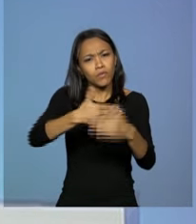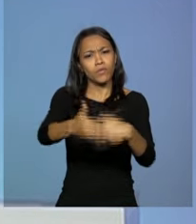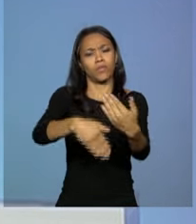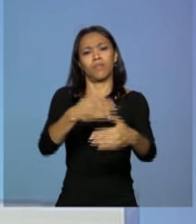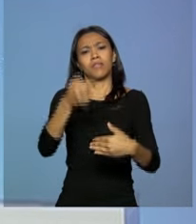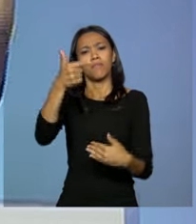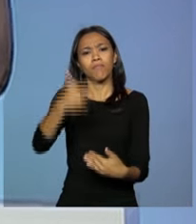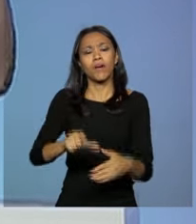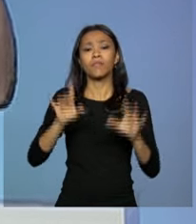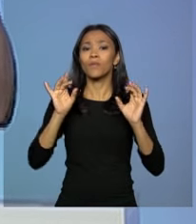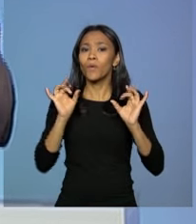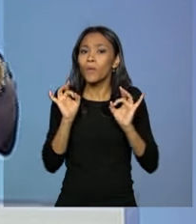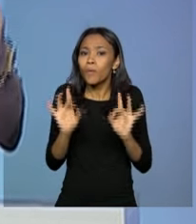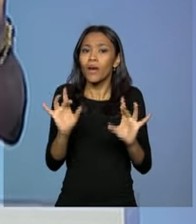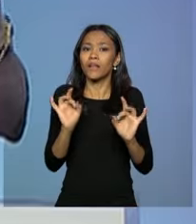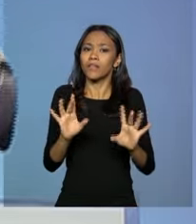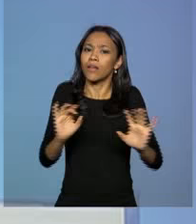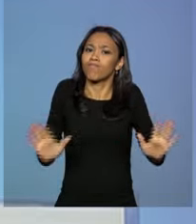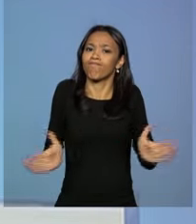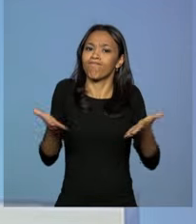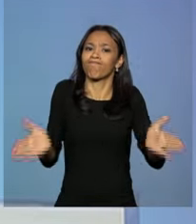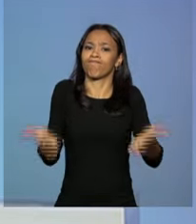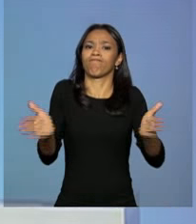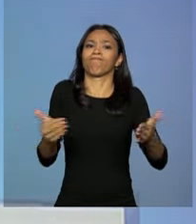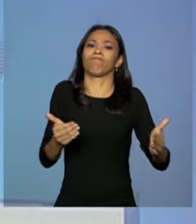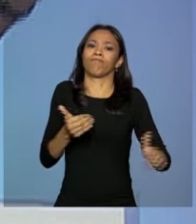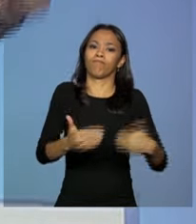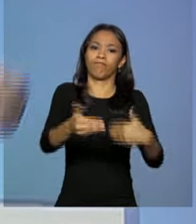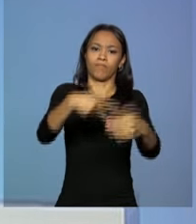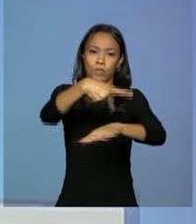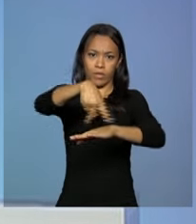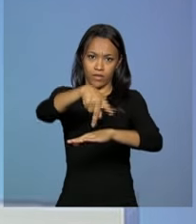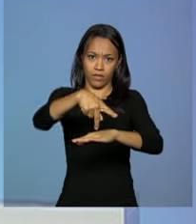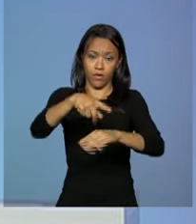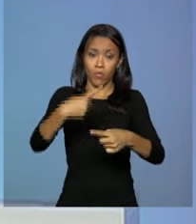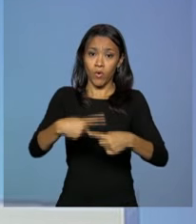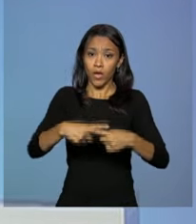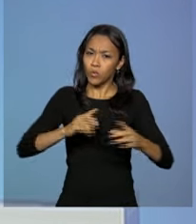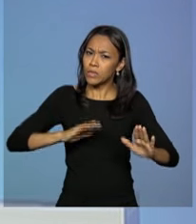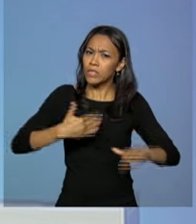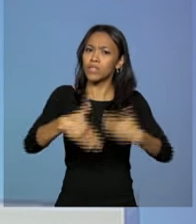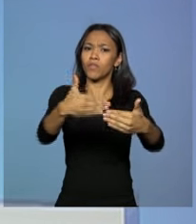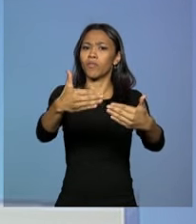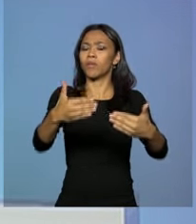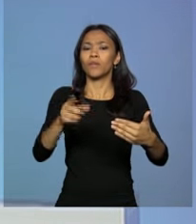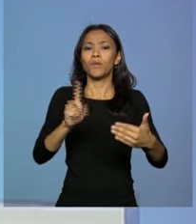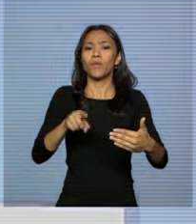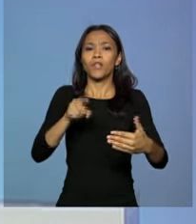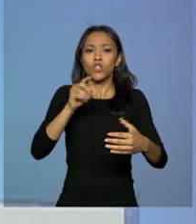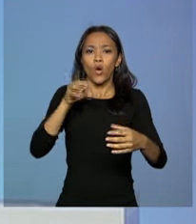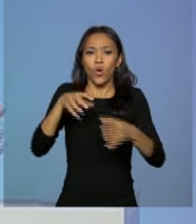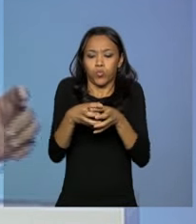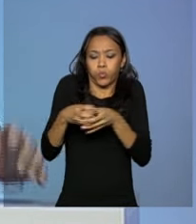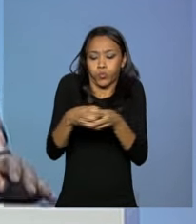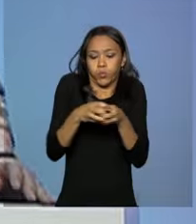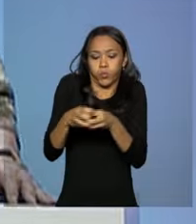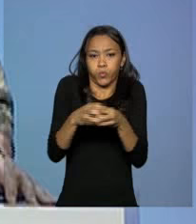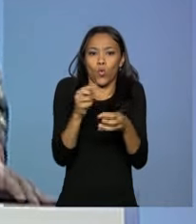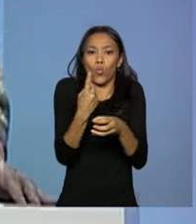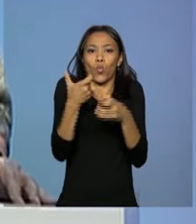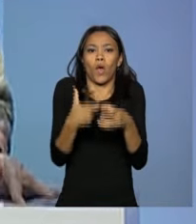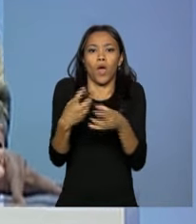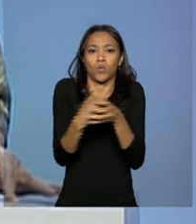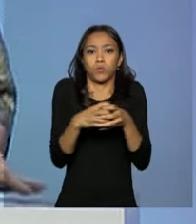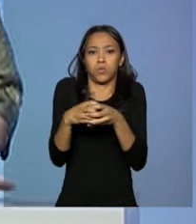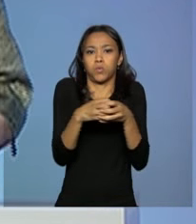mais qualidade no desenvolvimento do país. Porque o desenvolvimento não pode ser concentrado. Ele, para